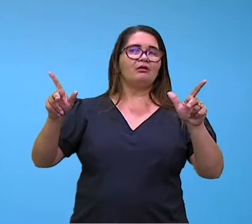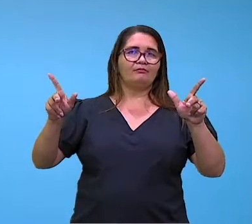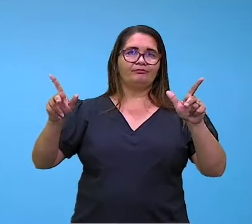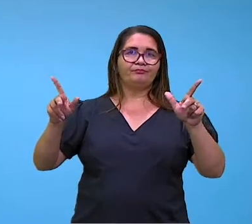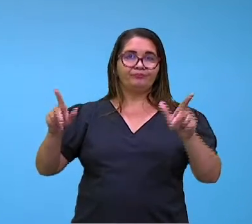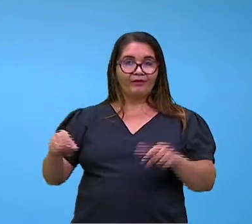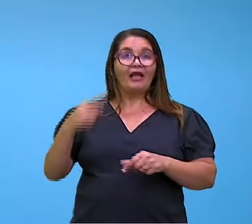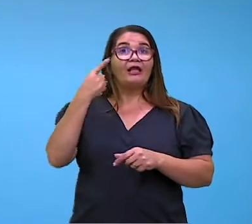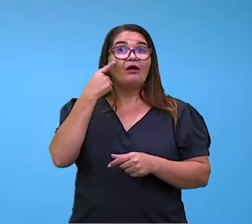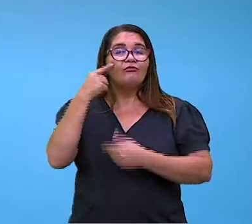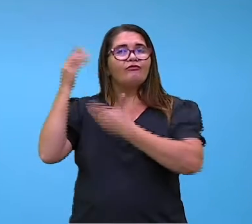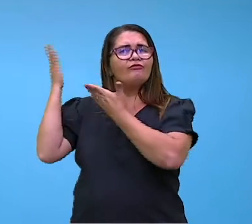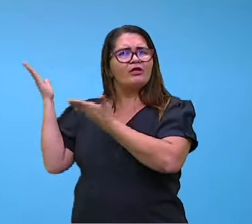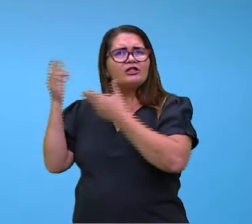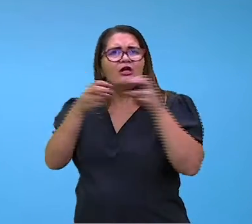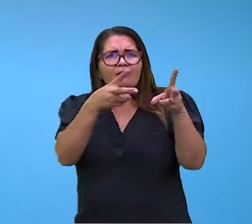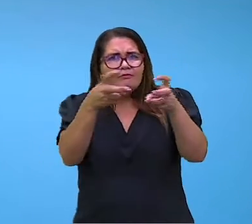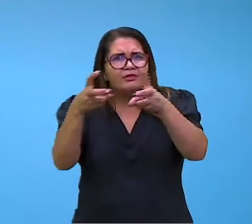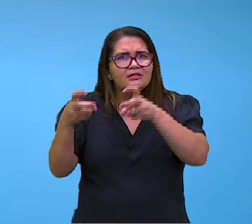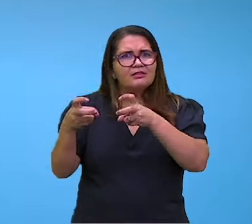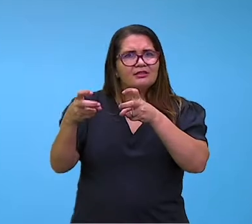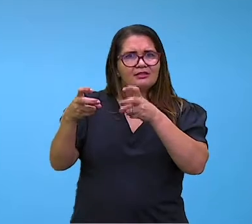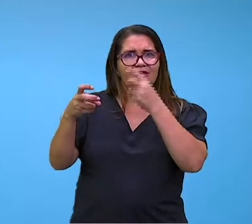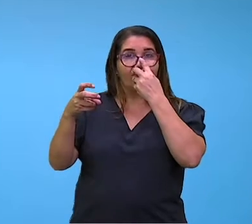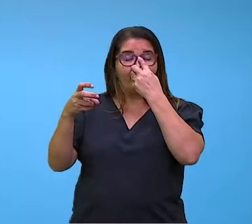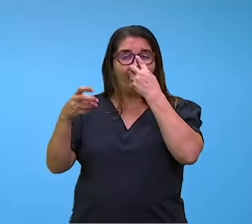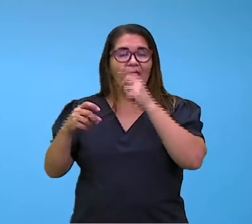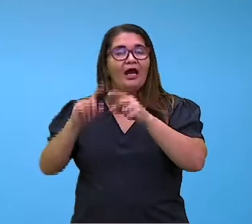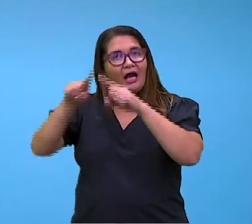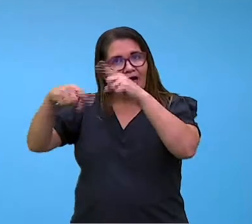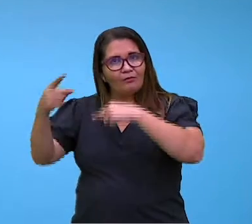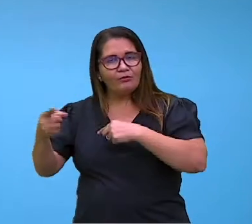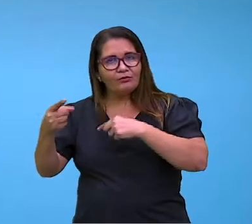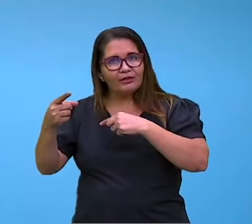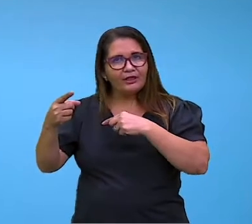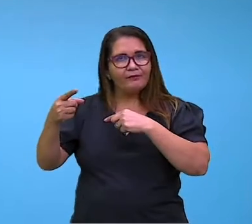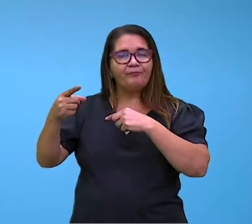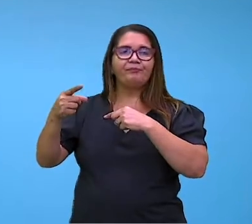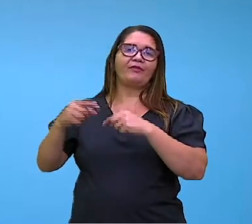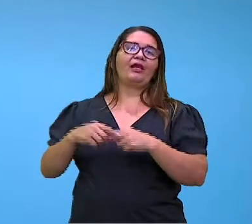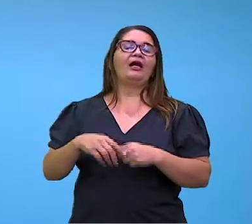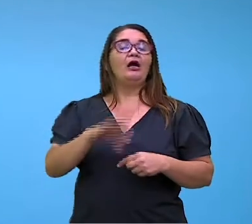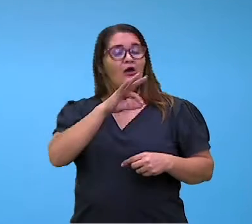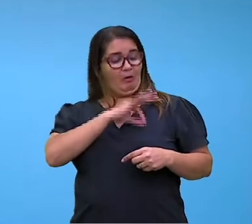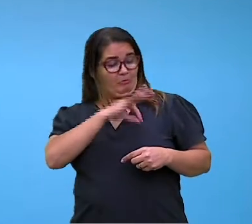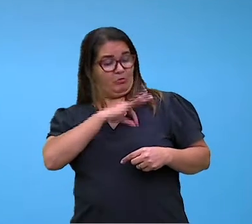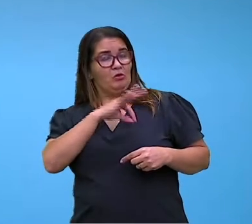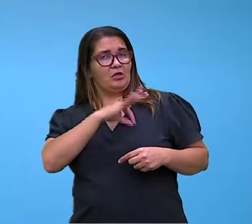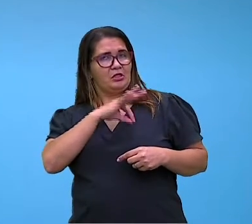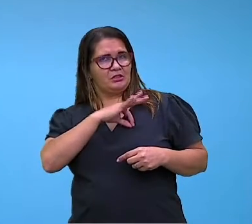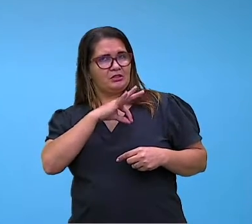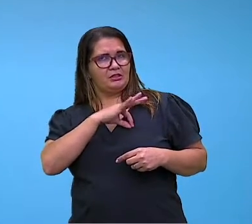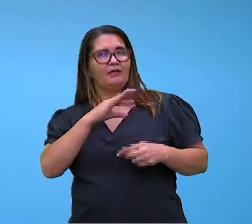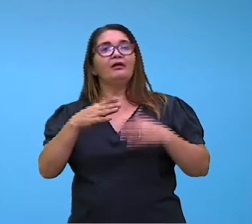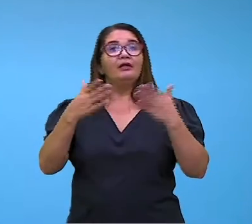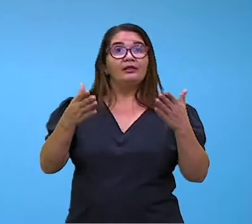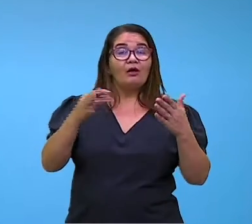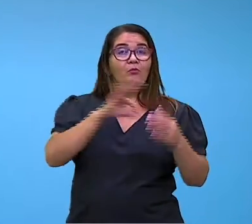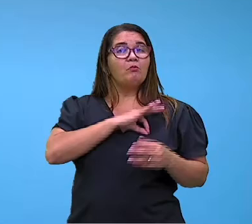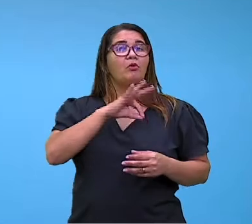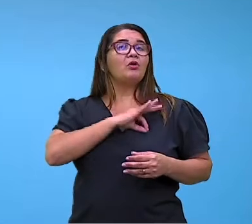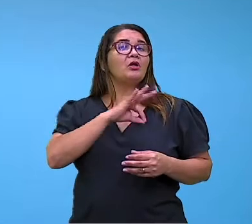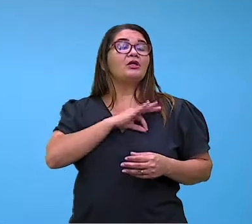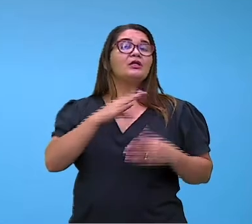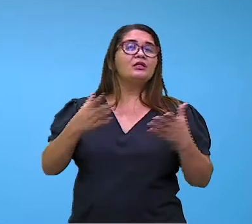que observe ali, esse police que nós temos é tipo como se fosse a diretriz. Quando a gente chama